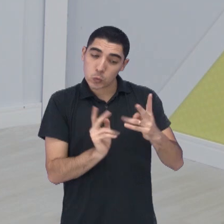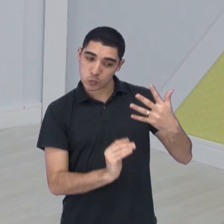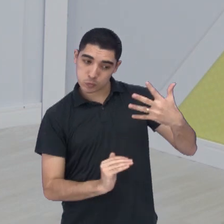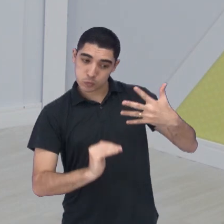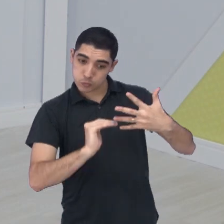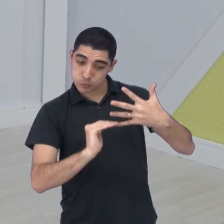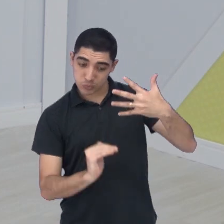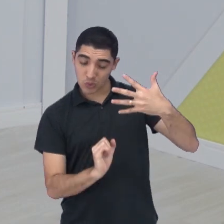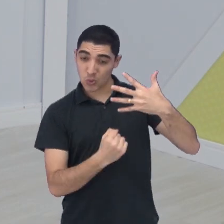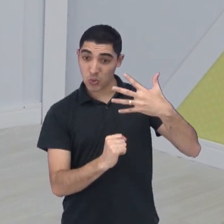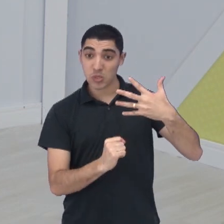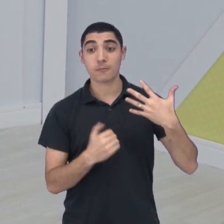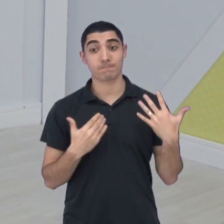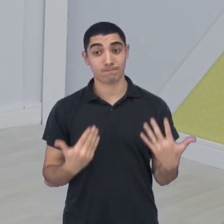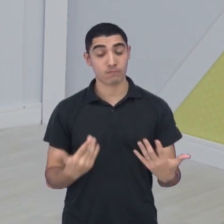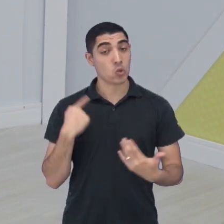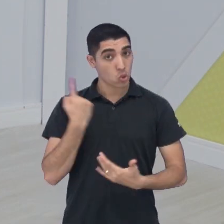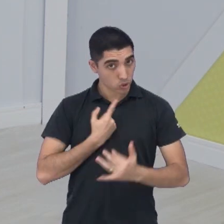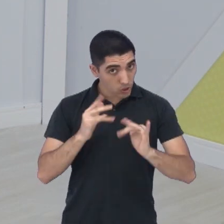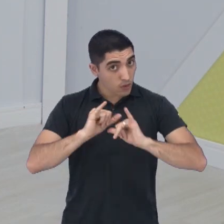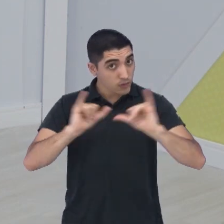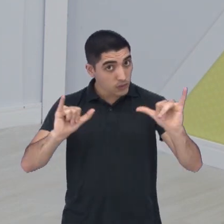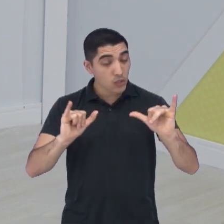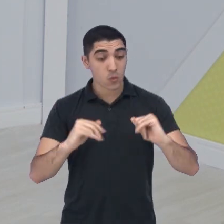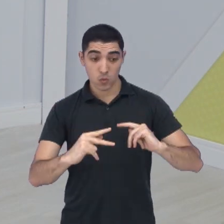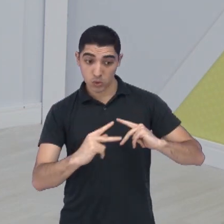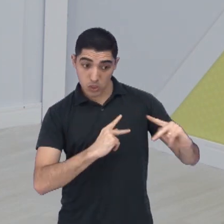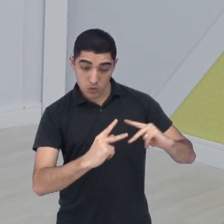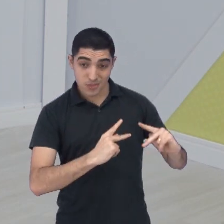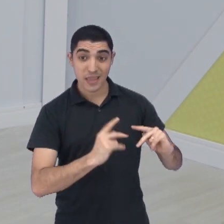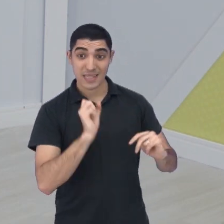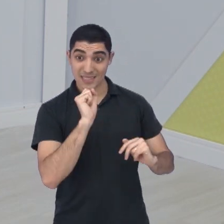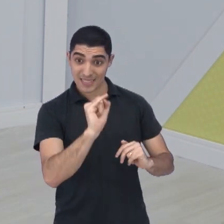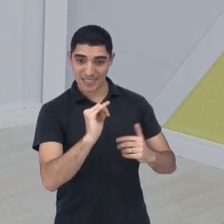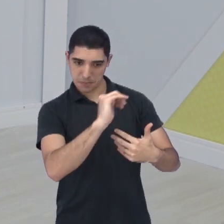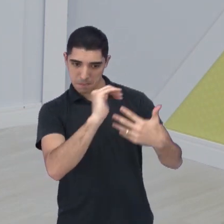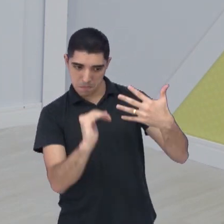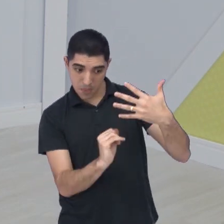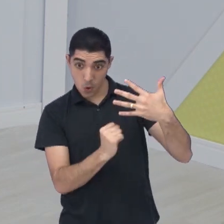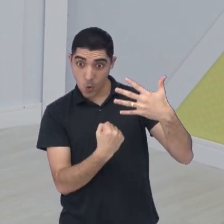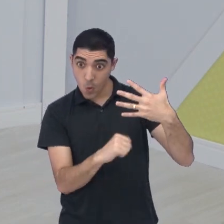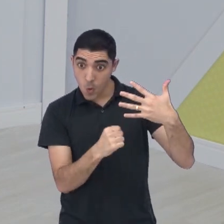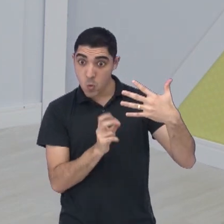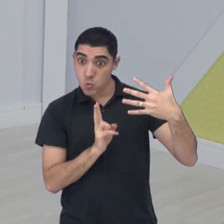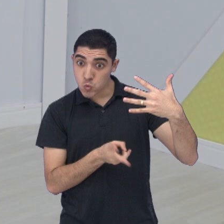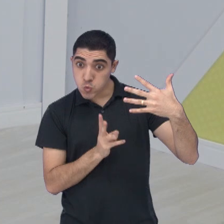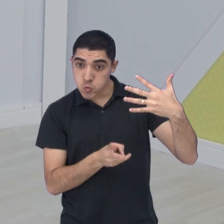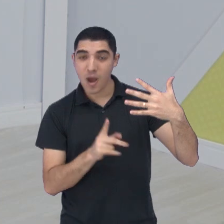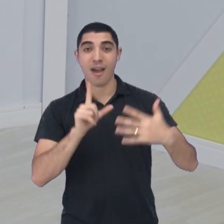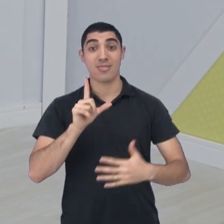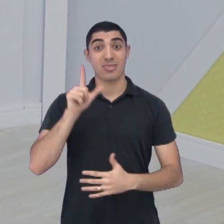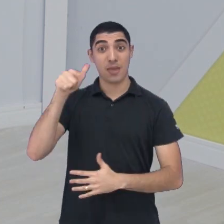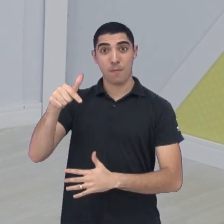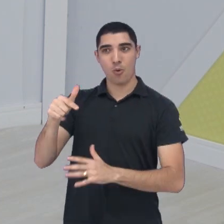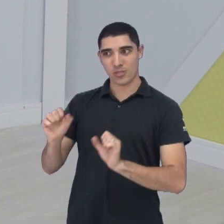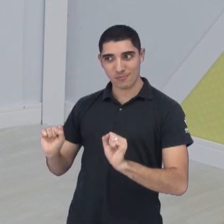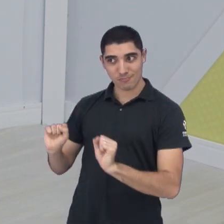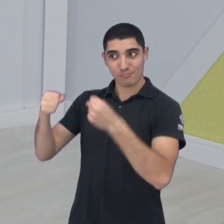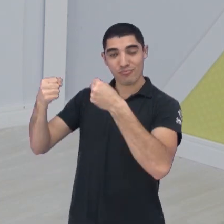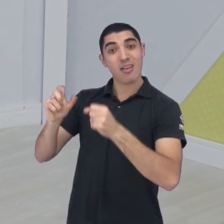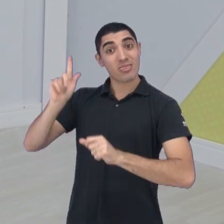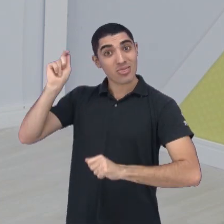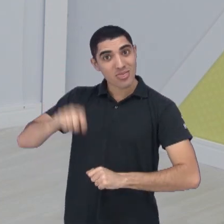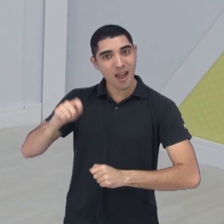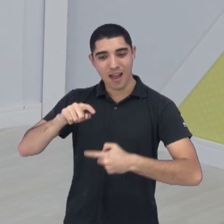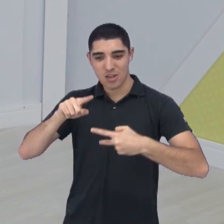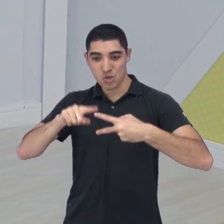de classificação, que a gente sempre fala aqui, né, que dá vantagem ao time de decidir as 8ª de final em casa no jogo da volta. São José